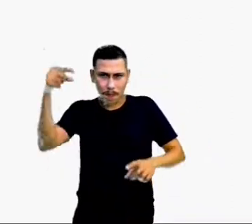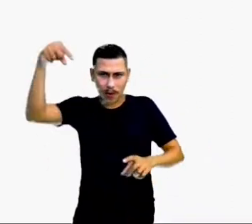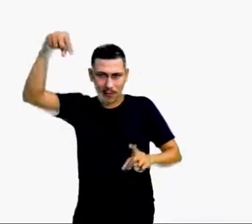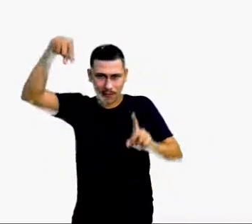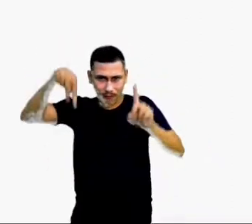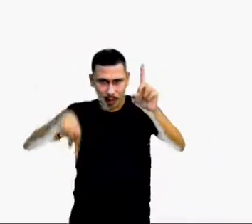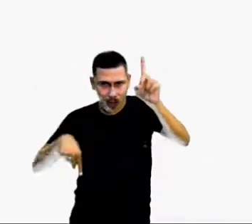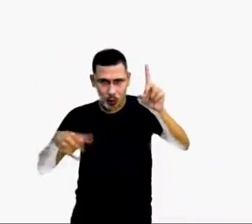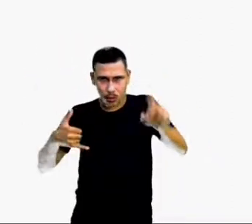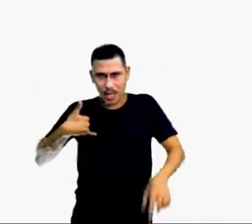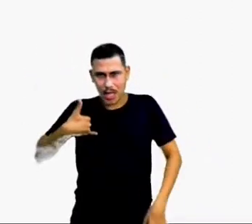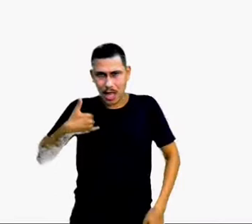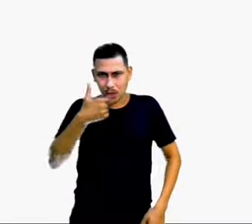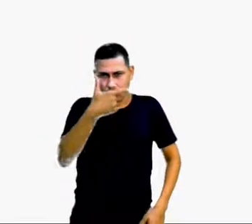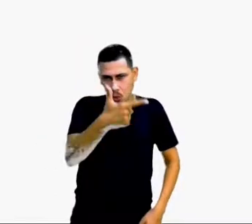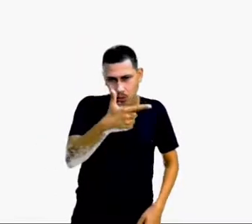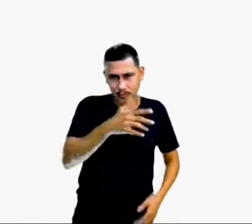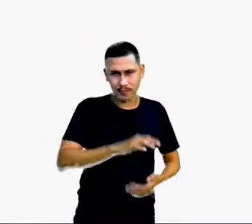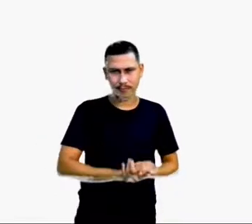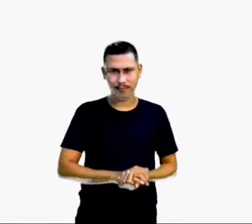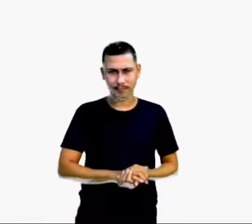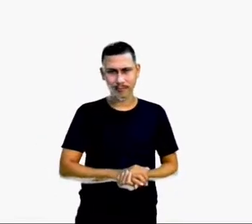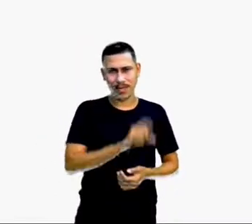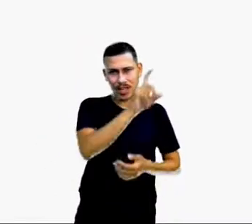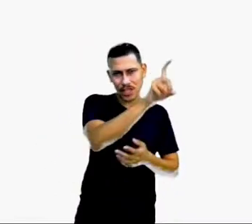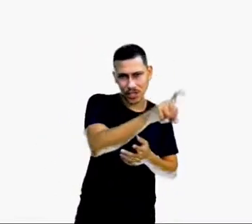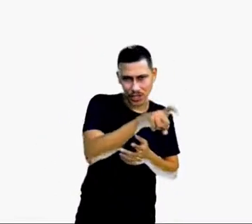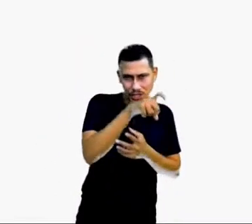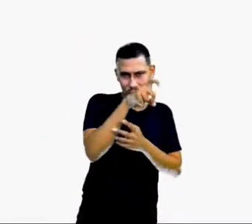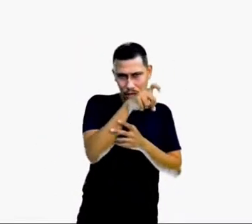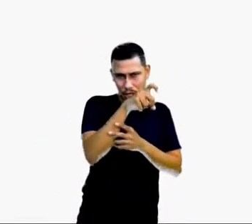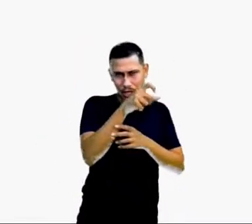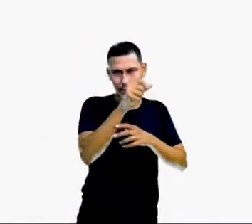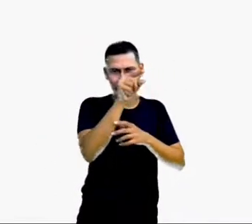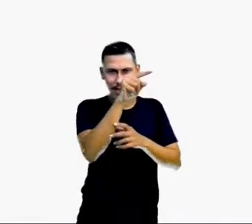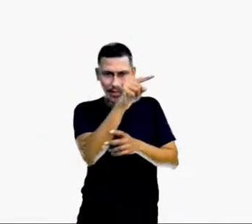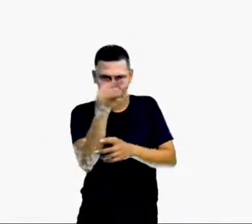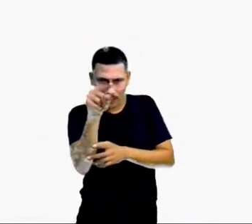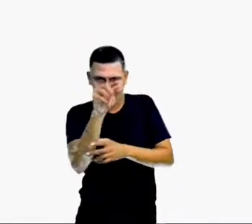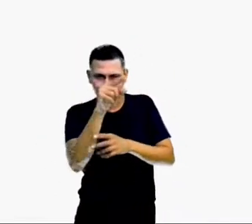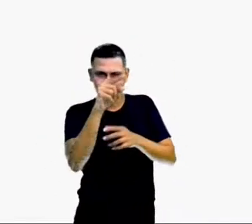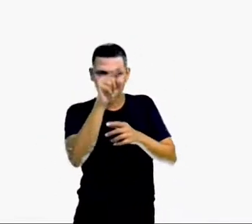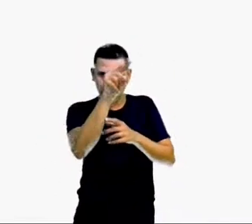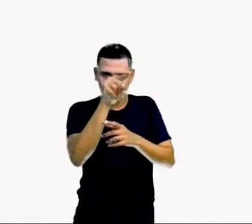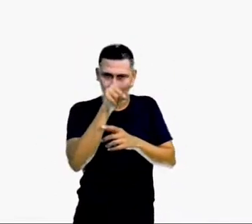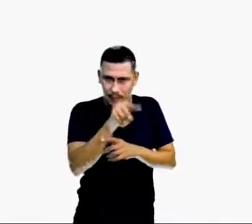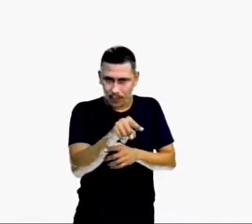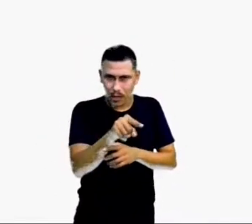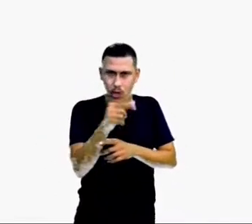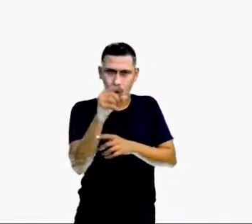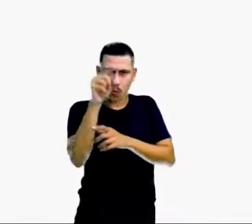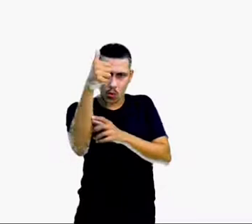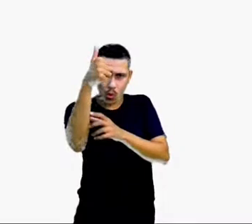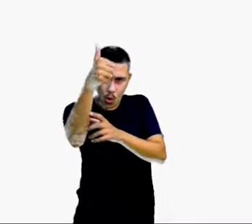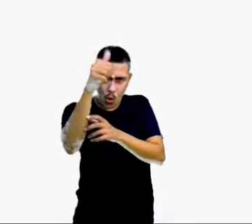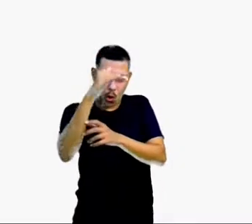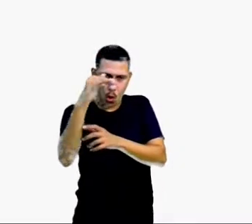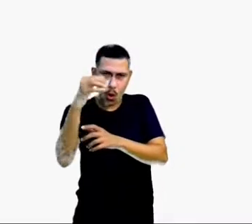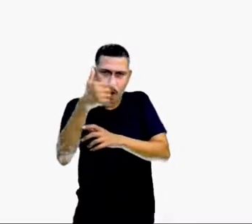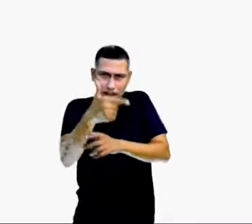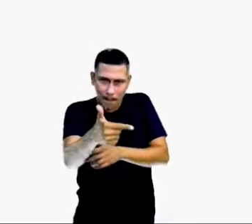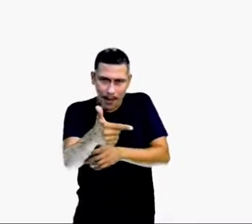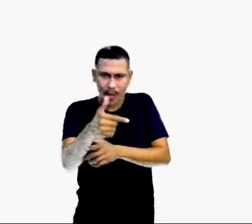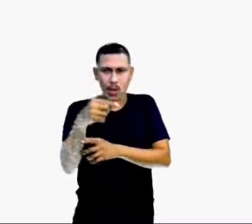de Arthur? 2. Então é X dividido por 1 meio, igual a herança, que é de